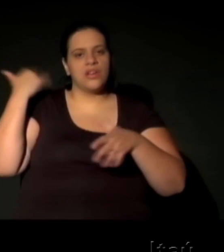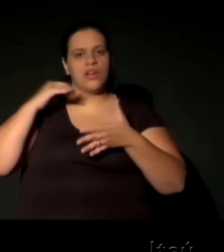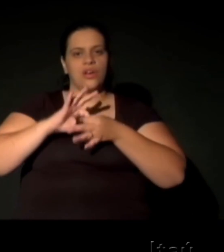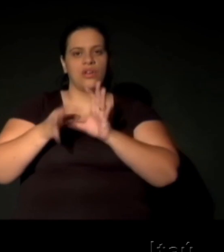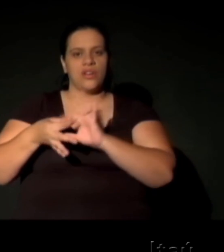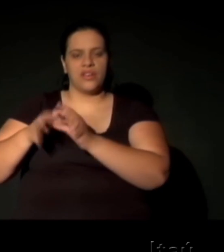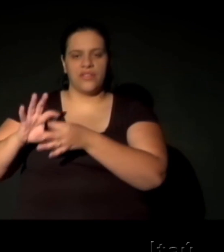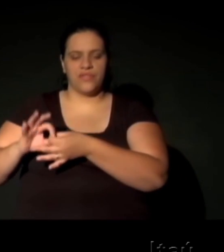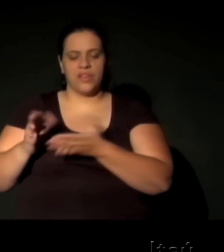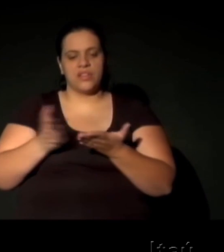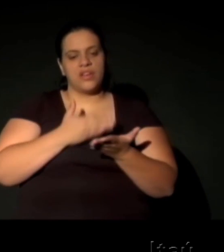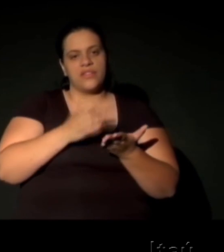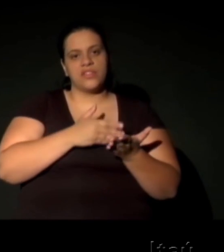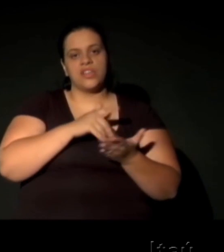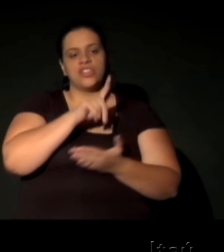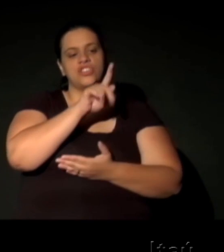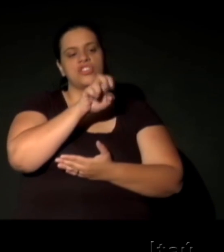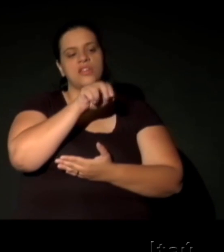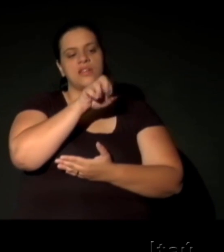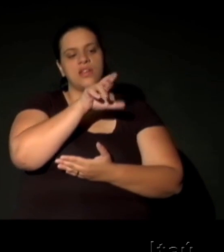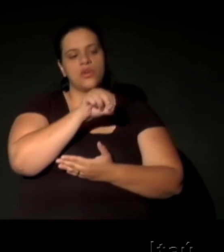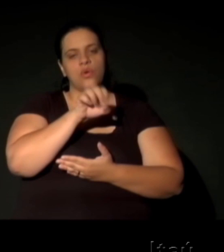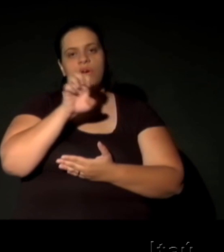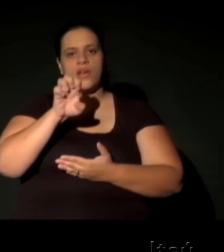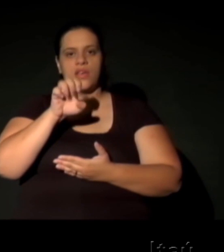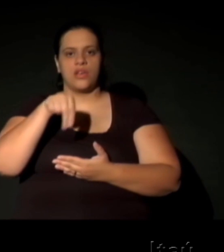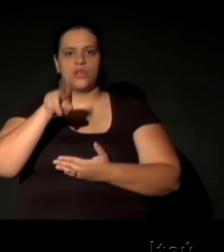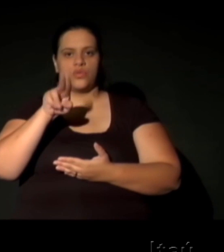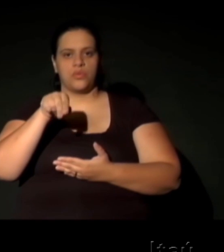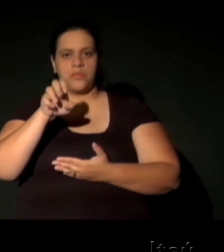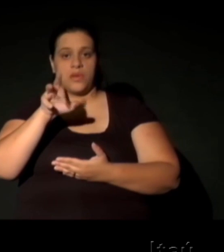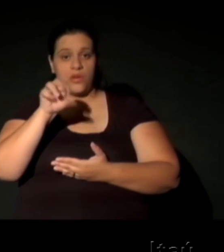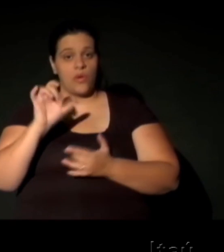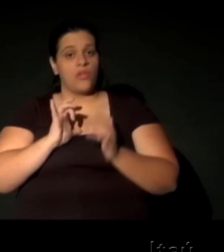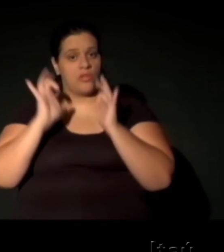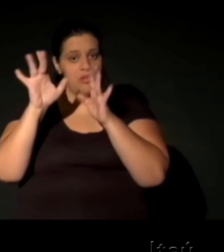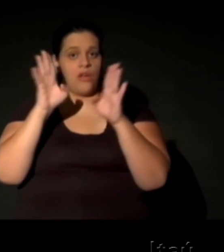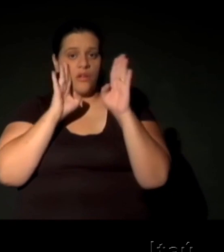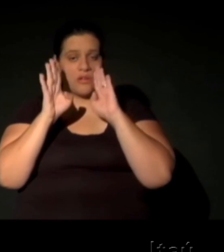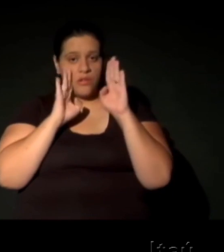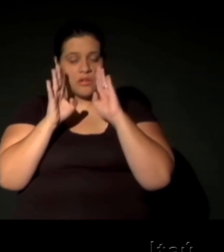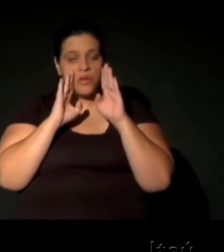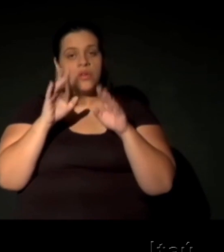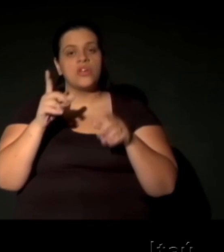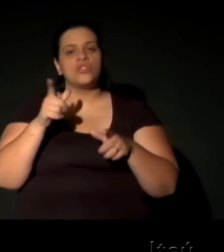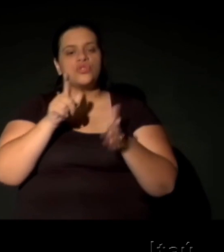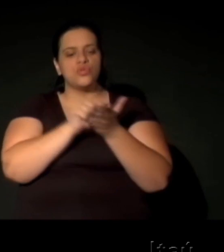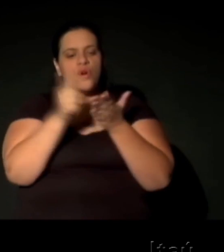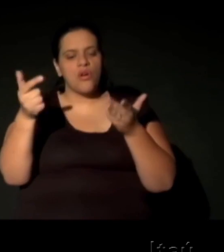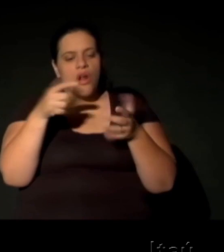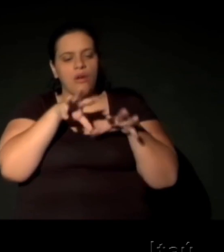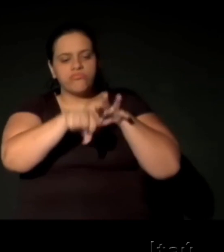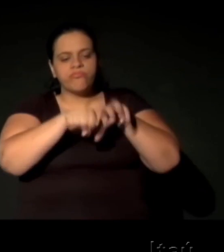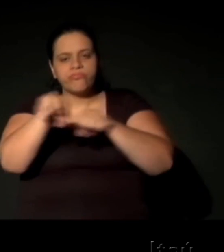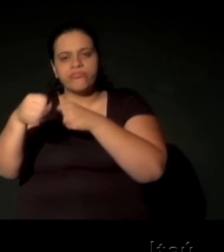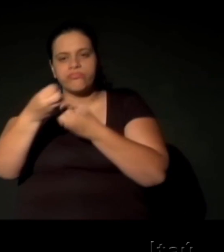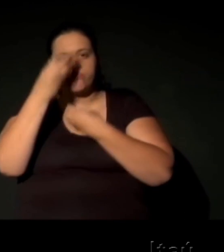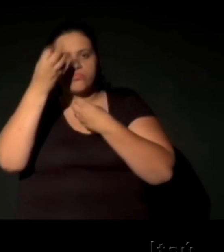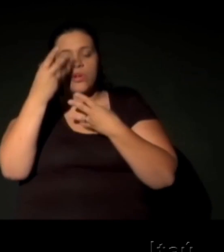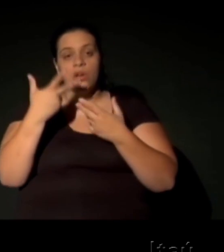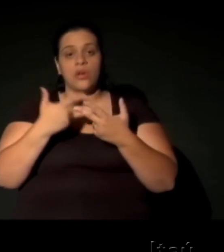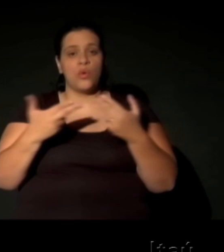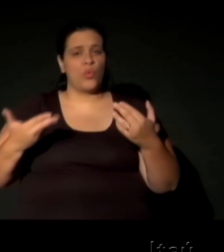se chama revista gênero e número tá no Facebook é incrível ela trabalha com jornalismo de dados e eles vão buscar tudo que a gente